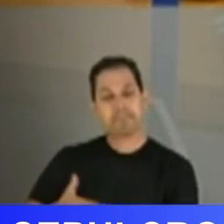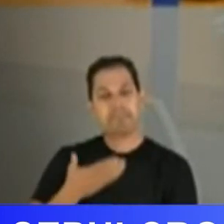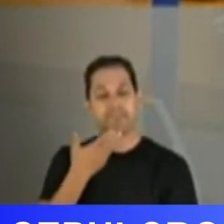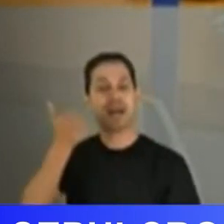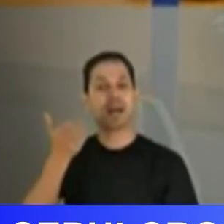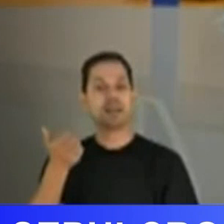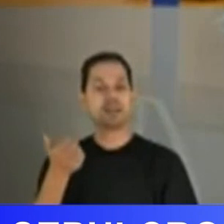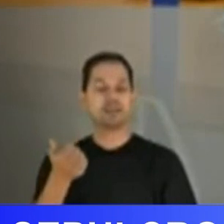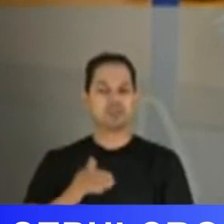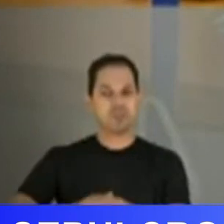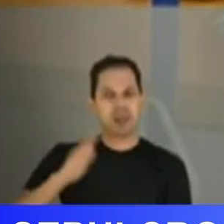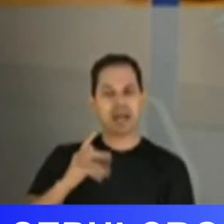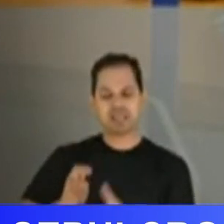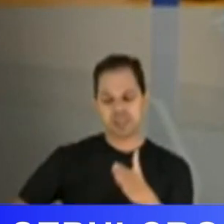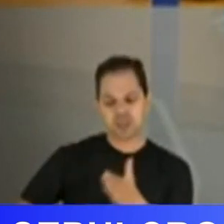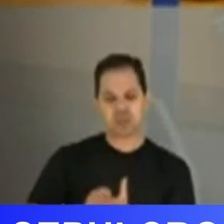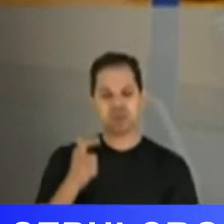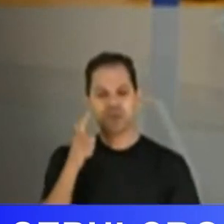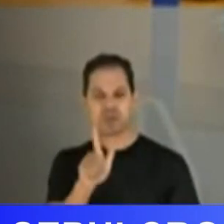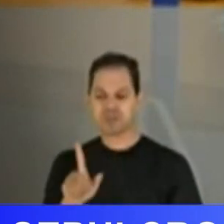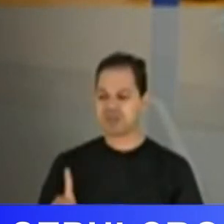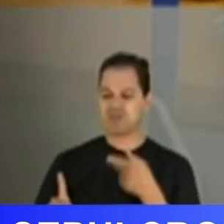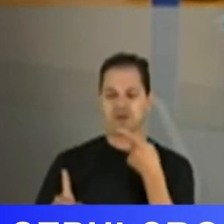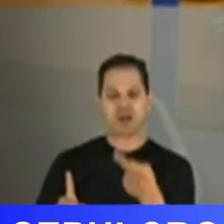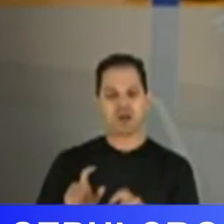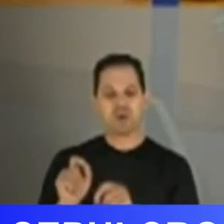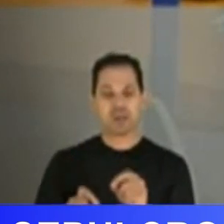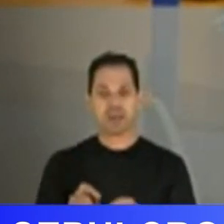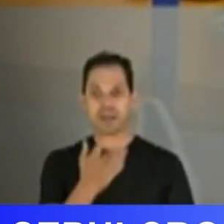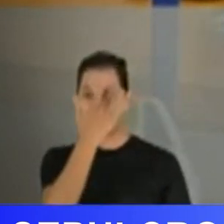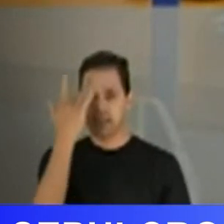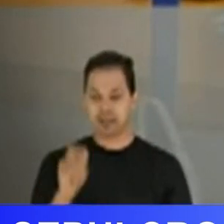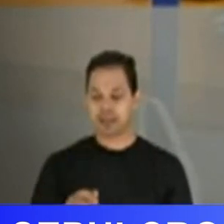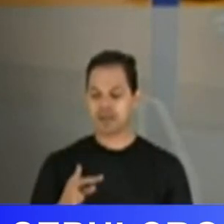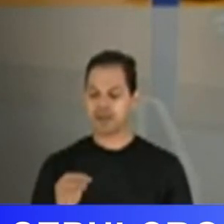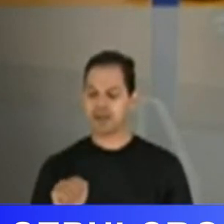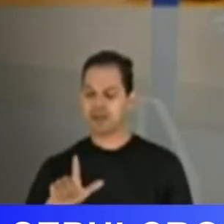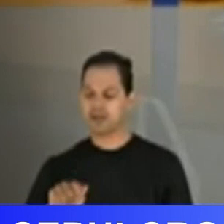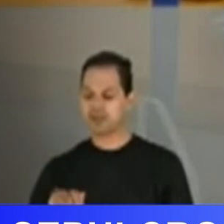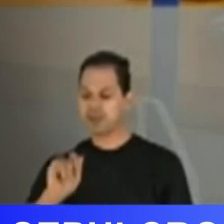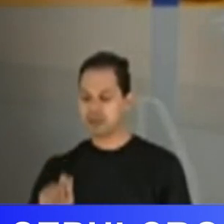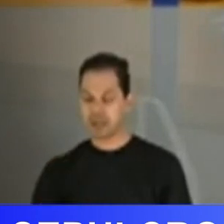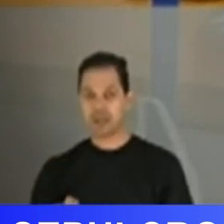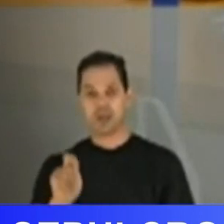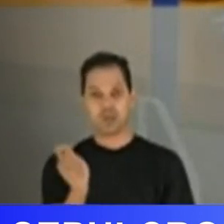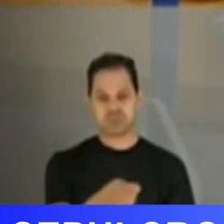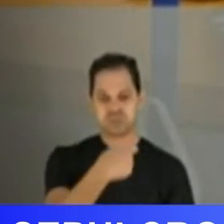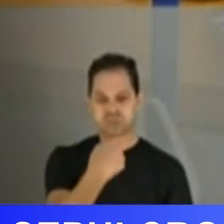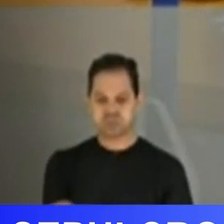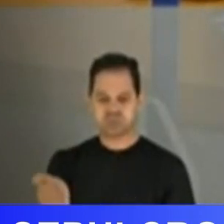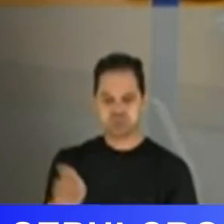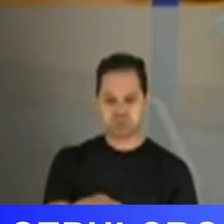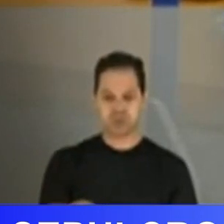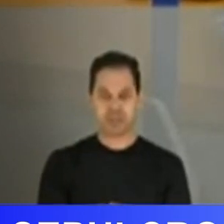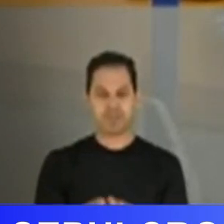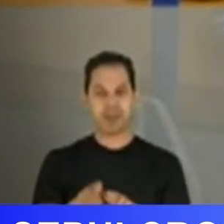possibilidade de fazer a denúncia. Ele diz o seguinte: mas se quando o atalaia vir que vem a espada, e não tocar